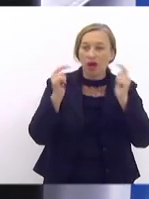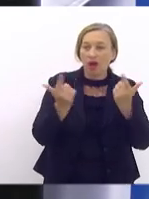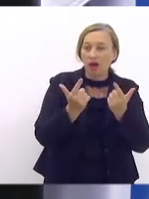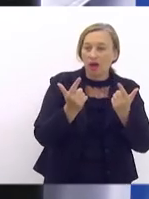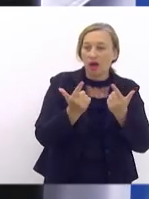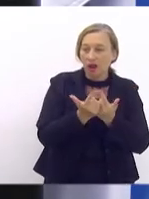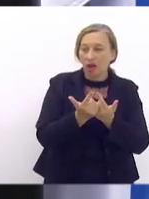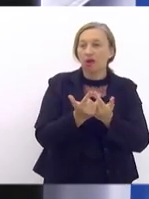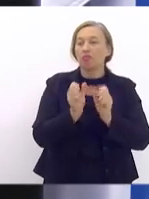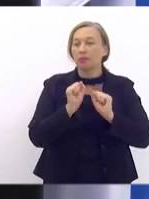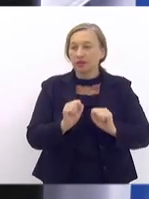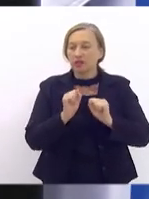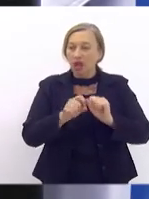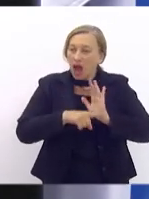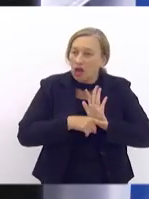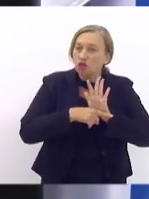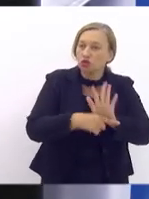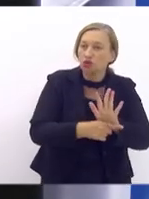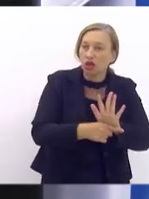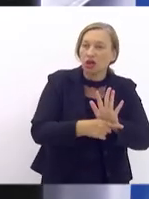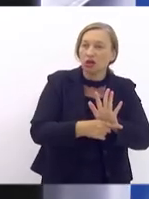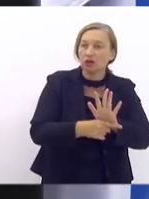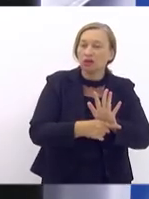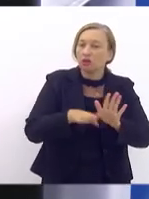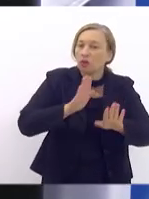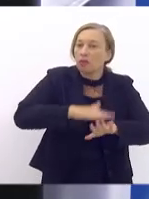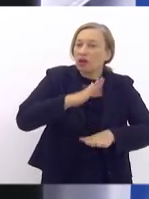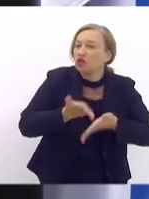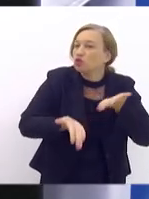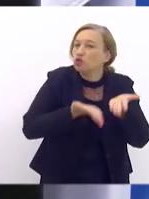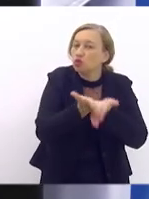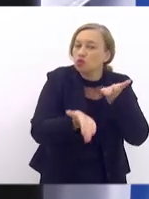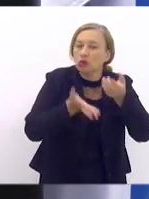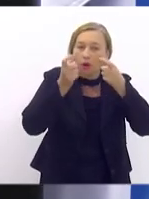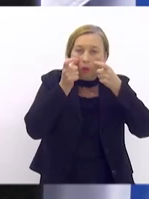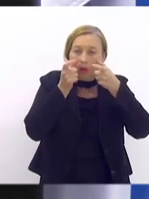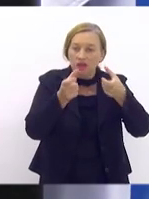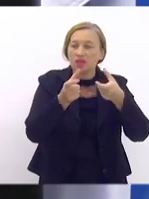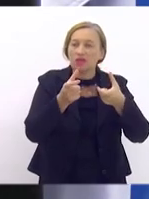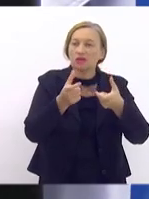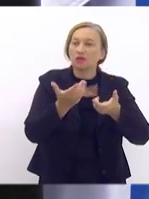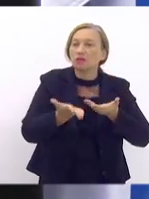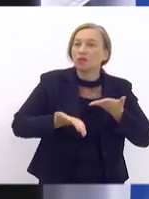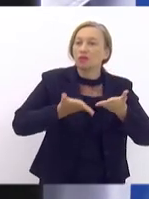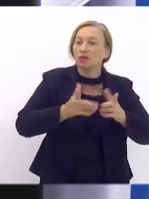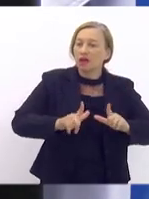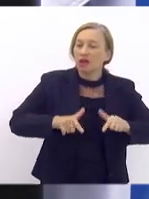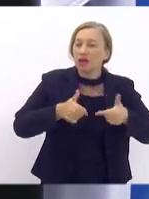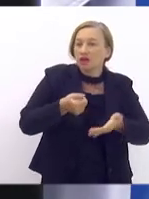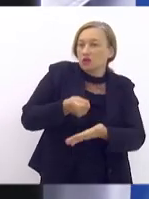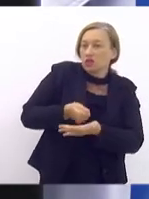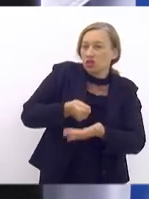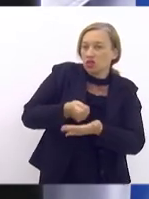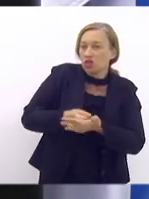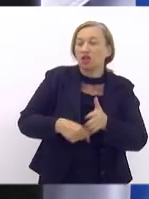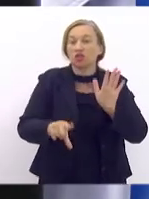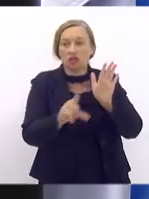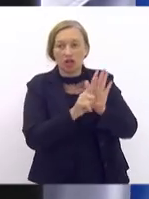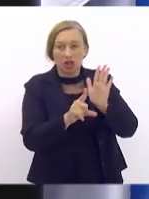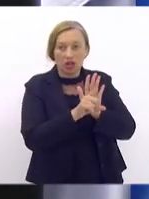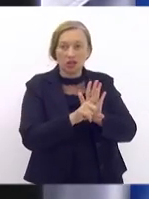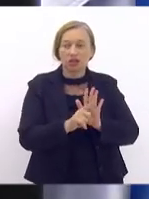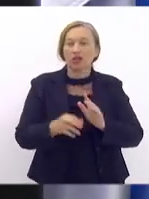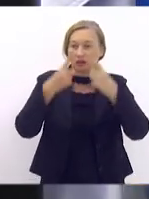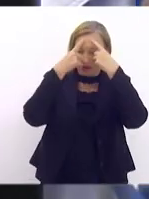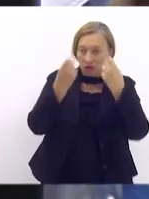Legislativa para poder enfrentar com mais cuidado, com mais atenção e com mais rigor na apuração a violência